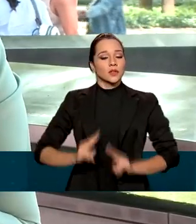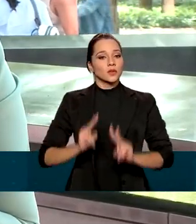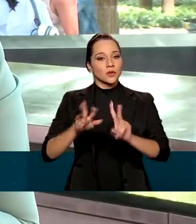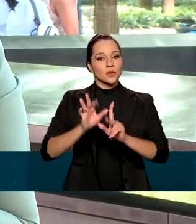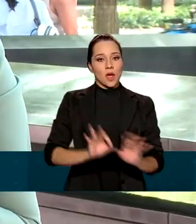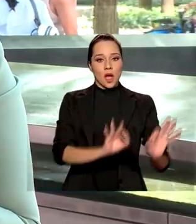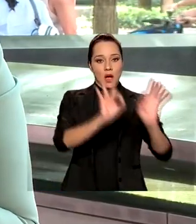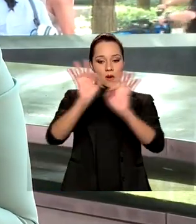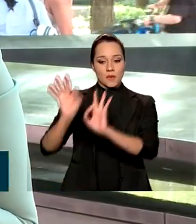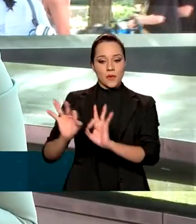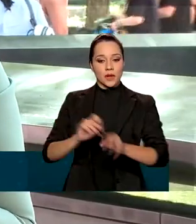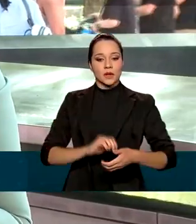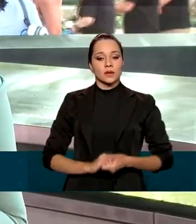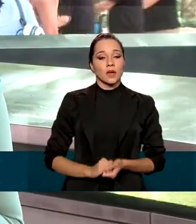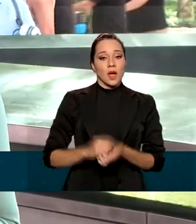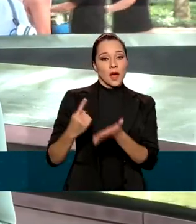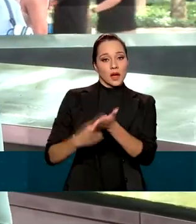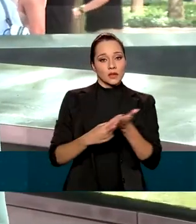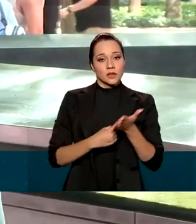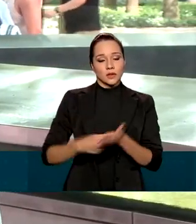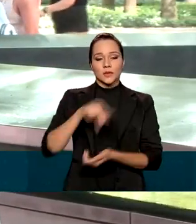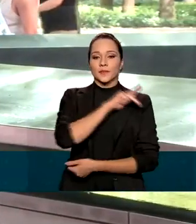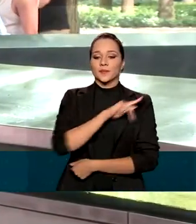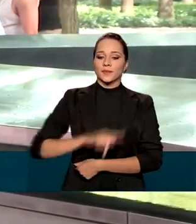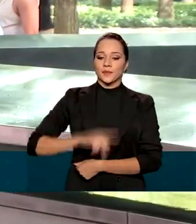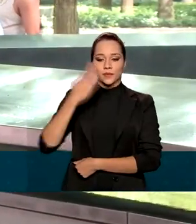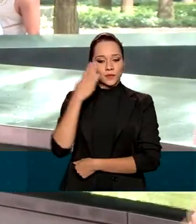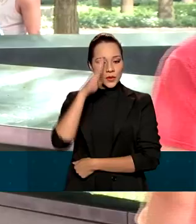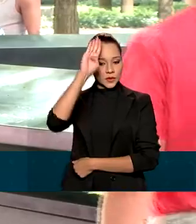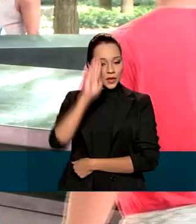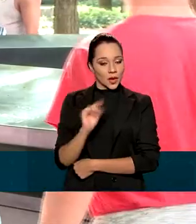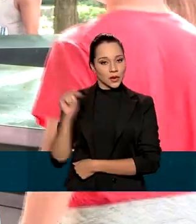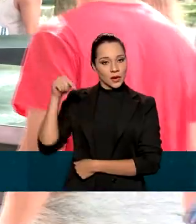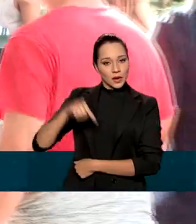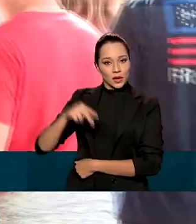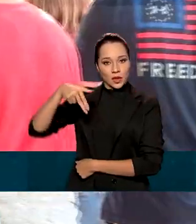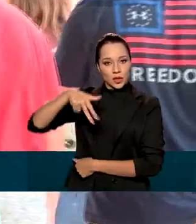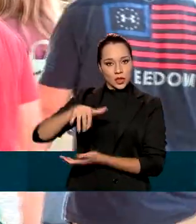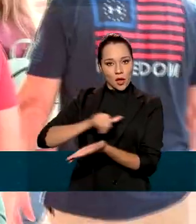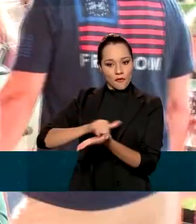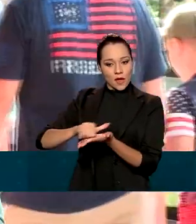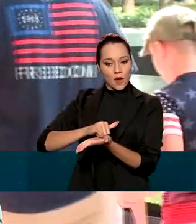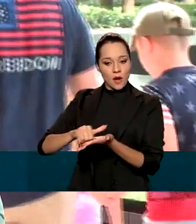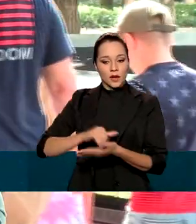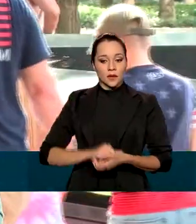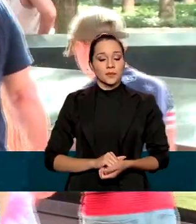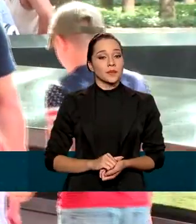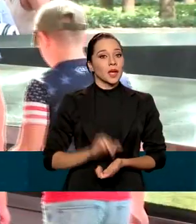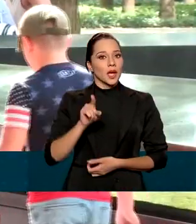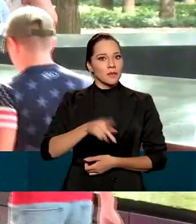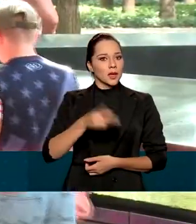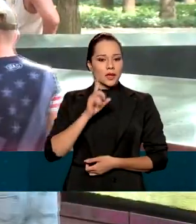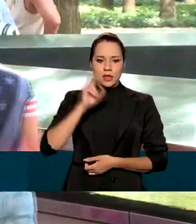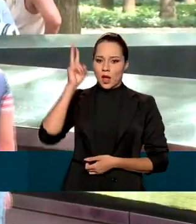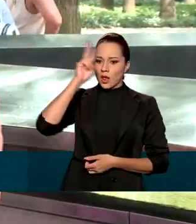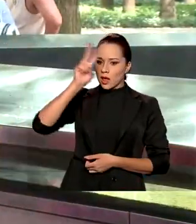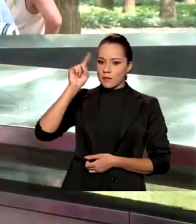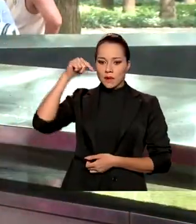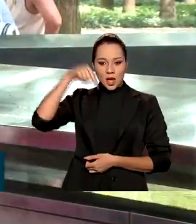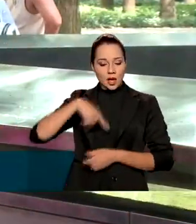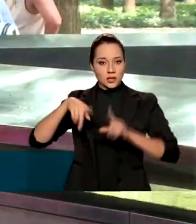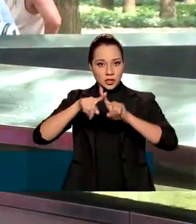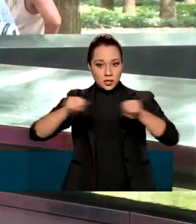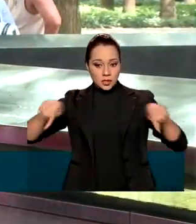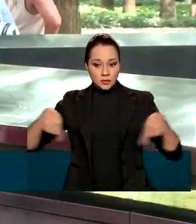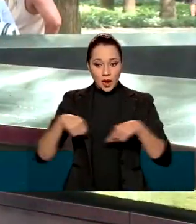aí acompanhando a agenda do presidente Jair bolsonaro Aqui em Nova York e para quem não lembra né